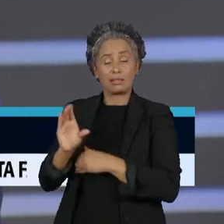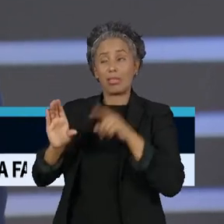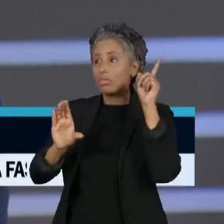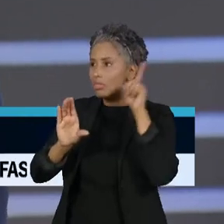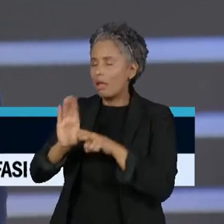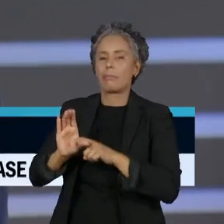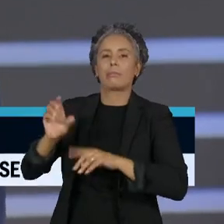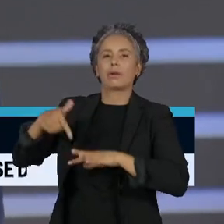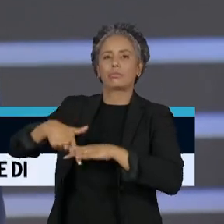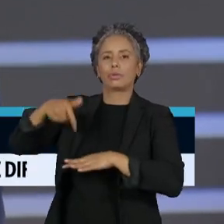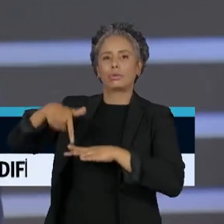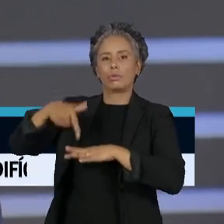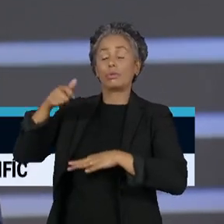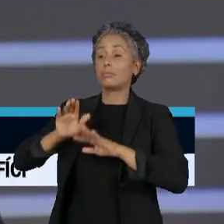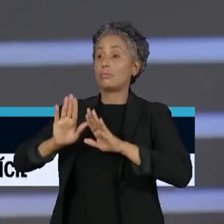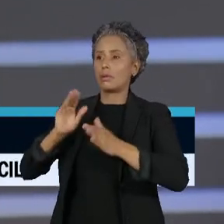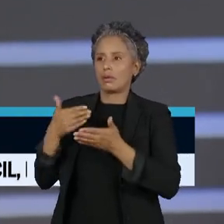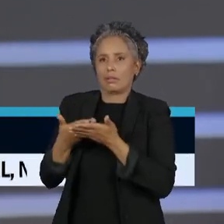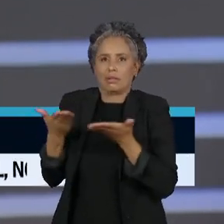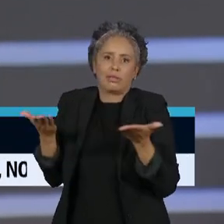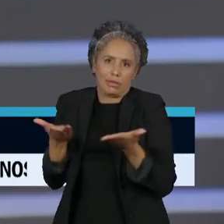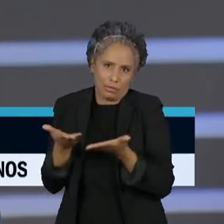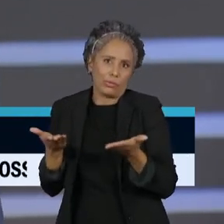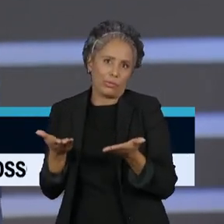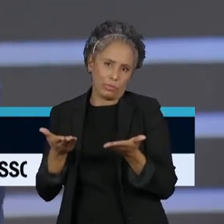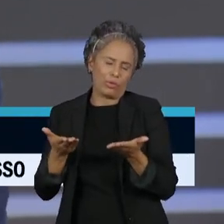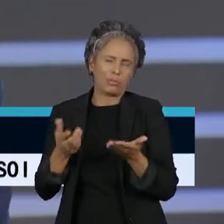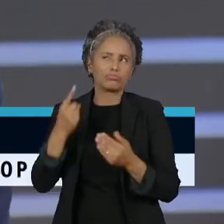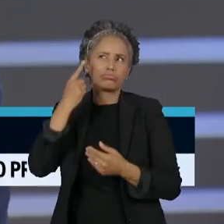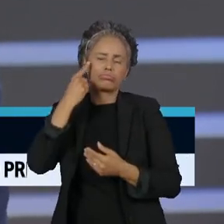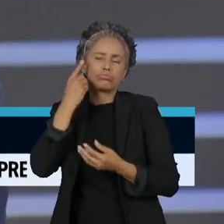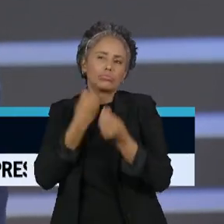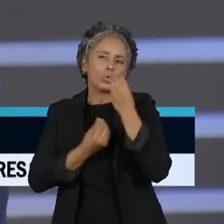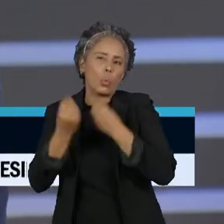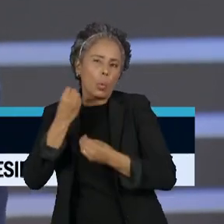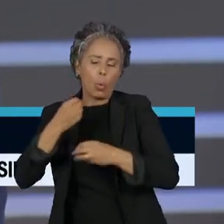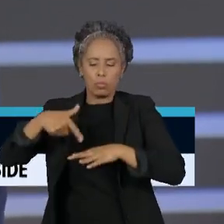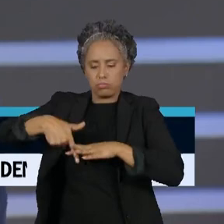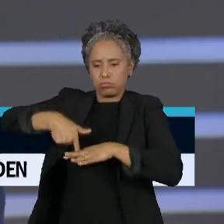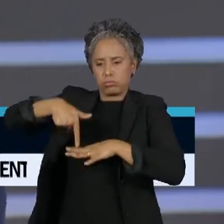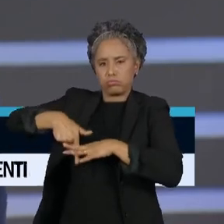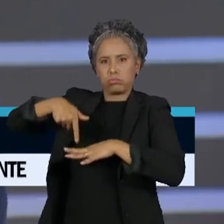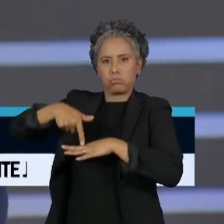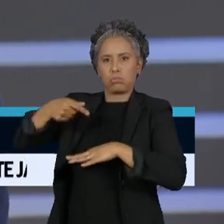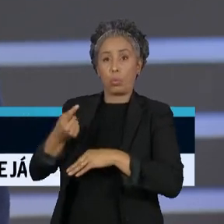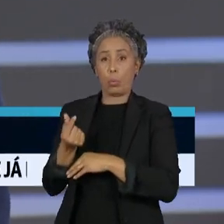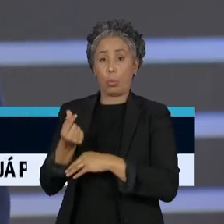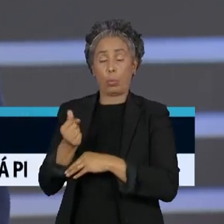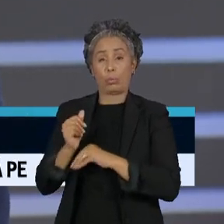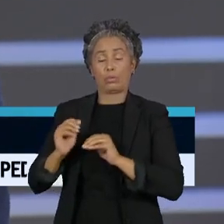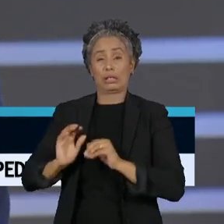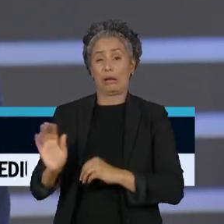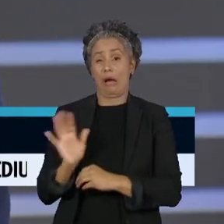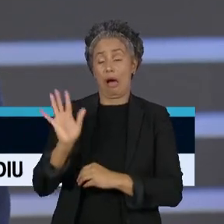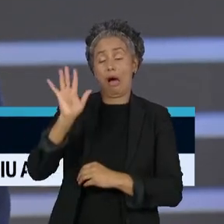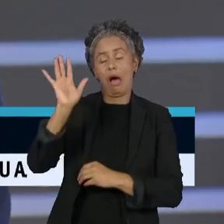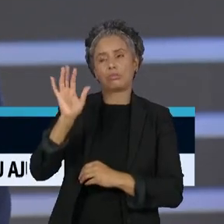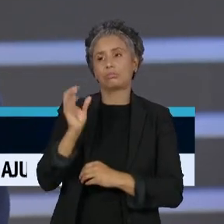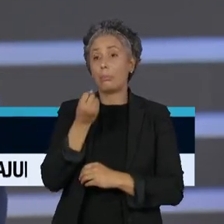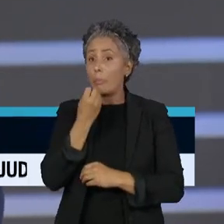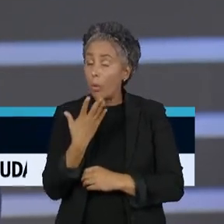diferente. Agora, é um comentário fora desse contexto, o aumento do petróleo sempre é bom, porque ele estimula